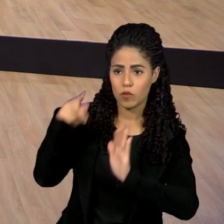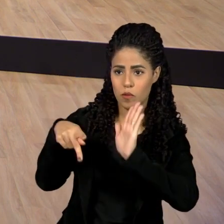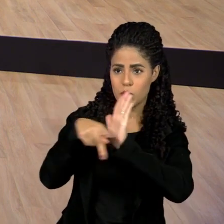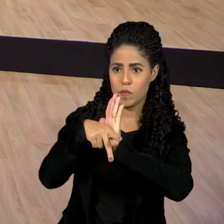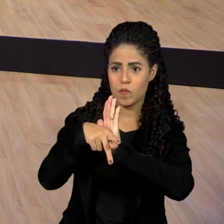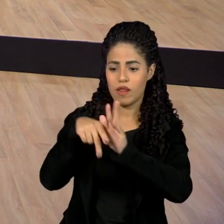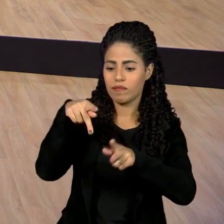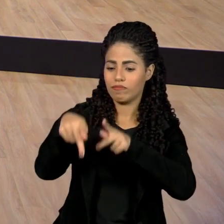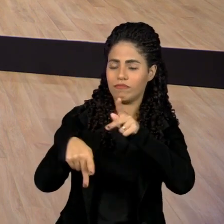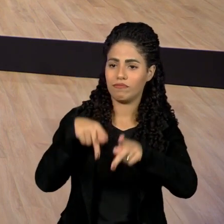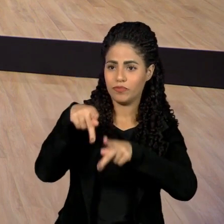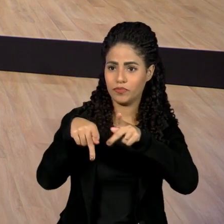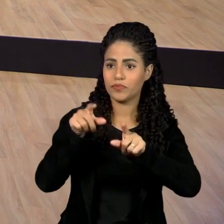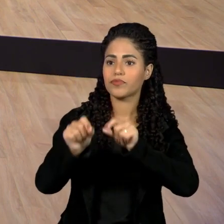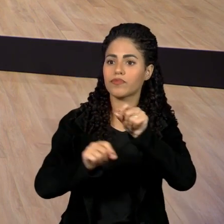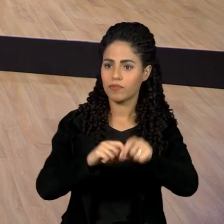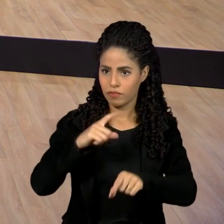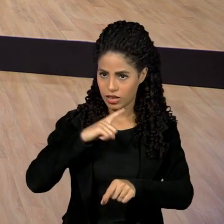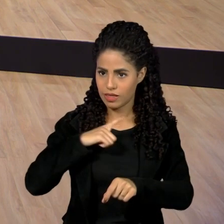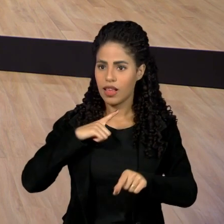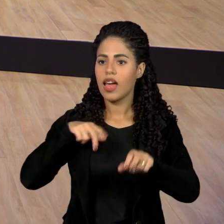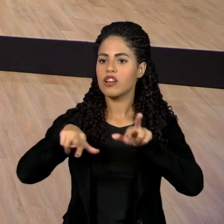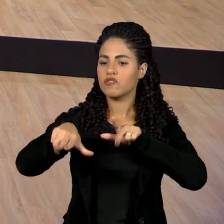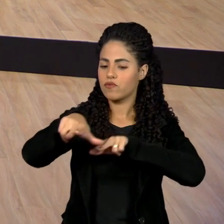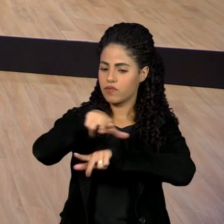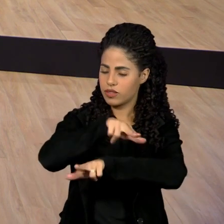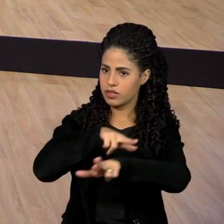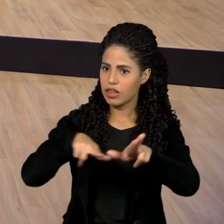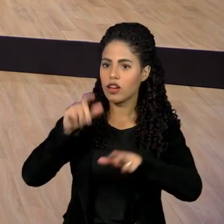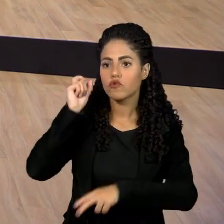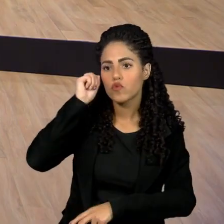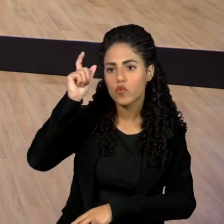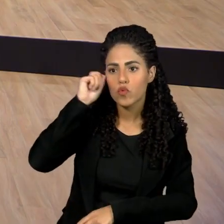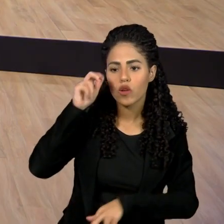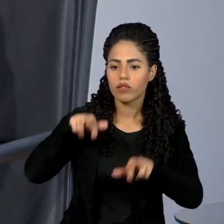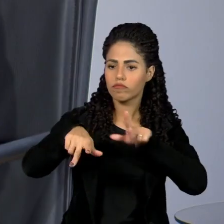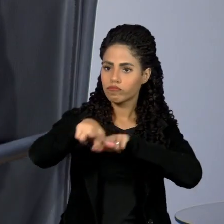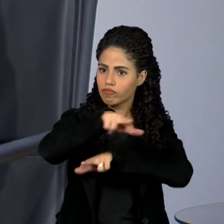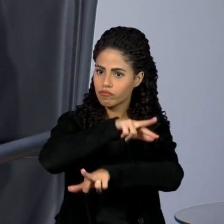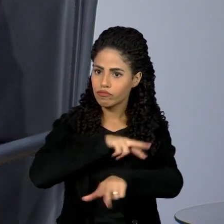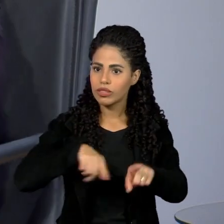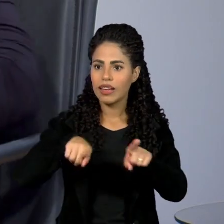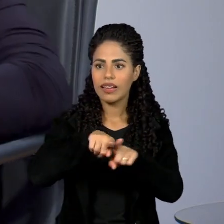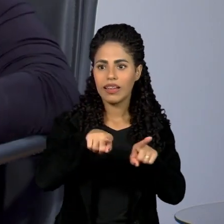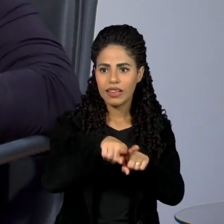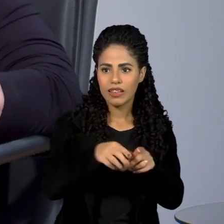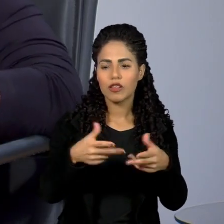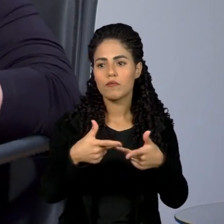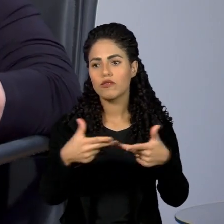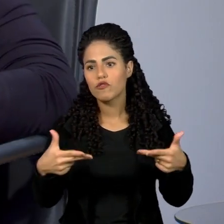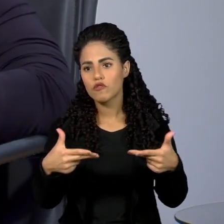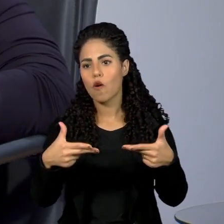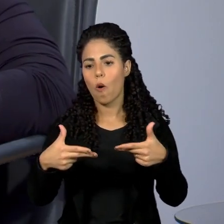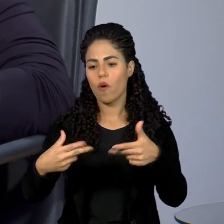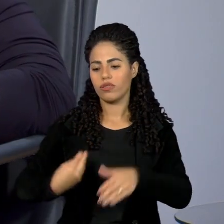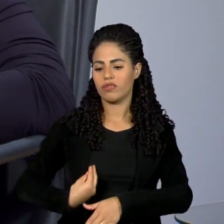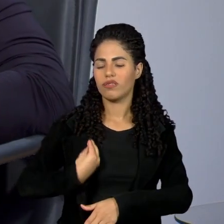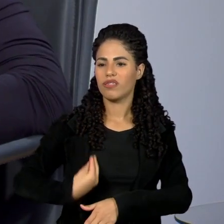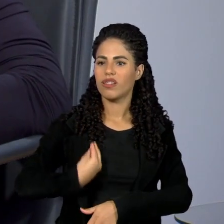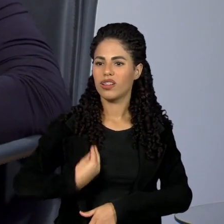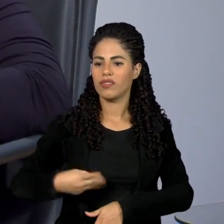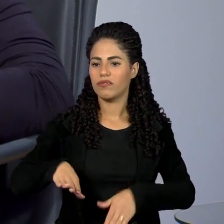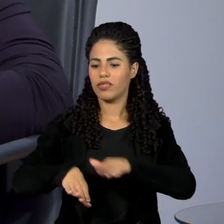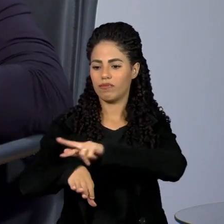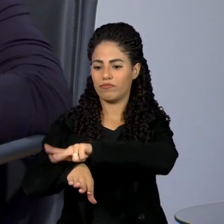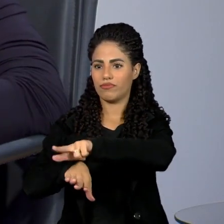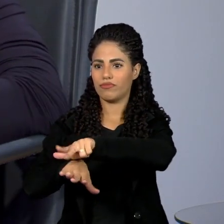que ela está ligada à diversidade cultural e à diversidade biológica ela tem um